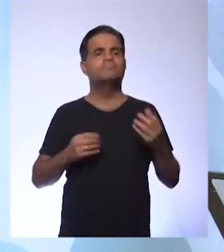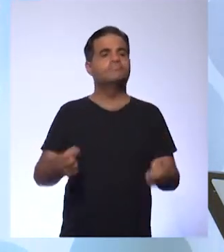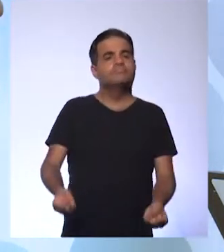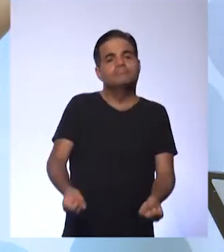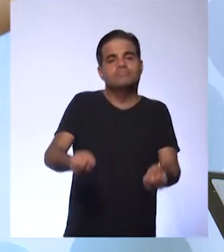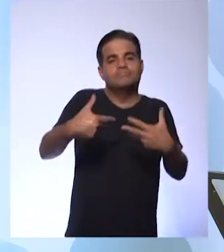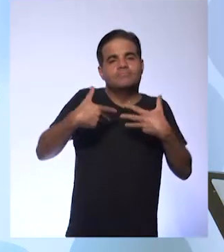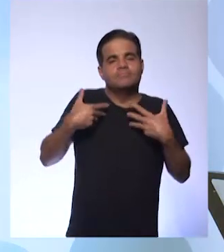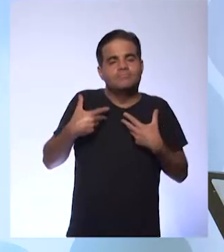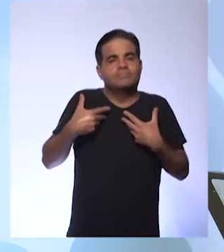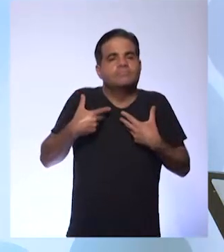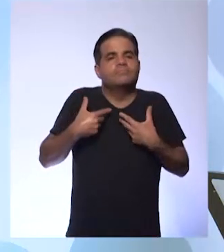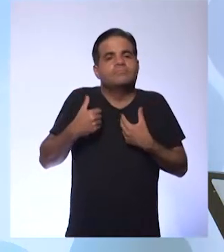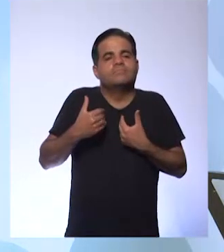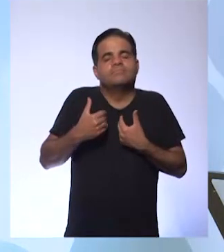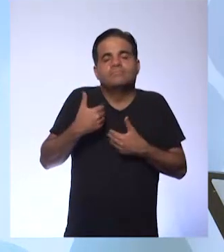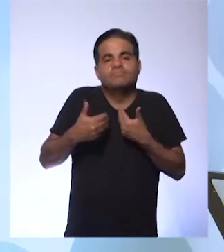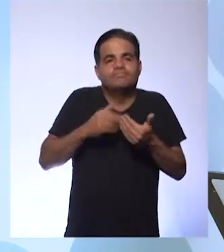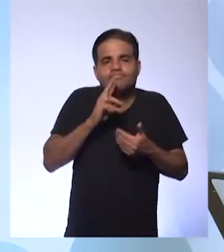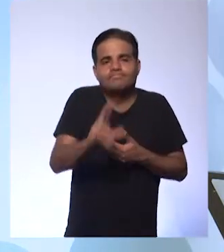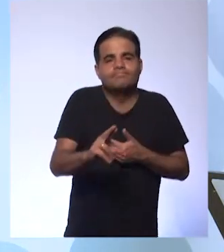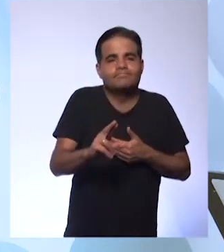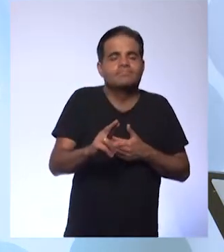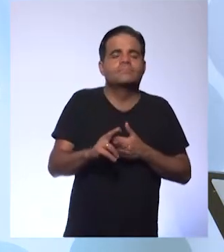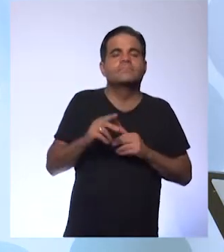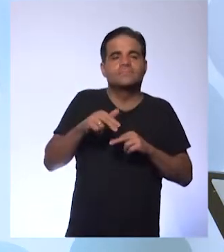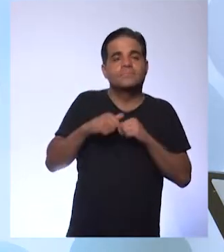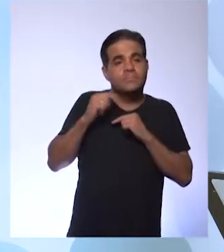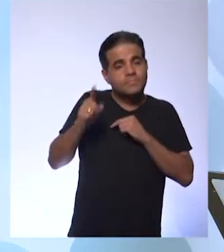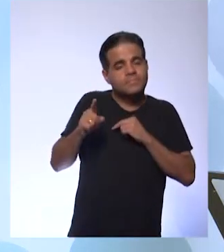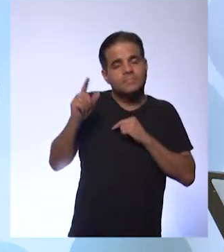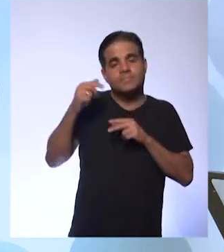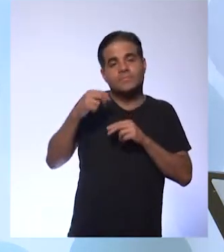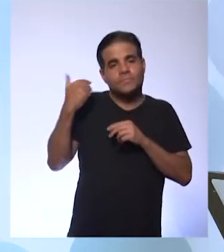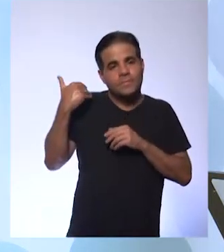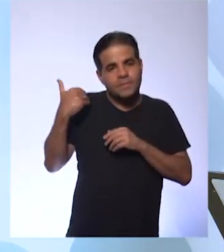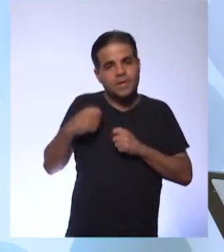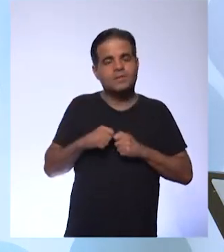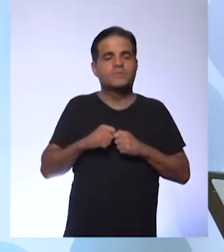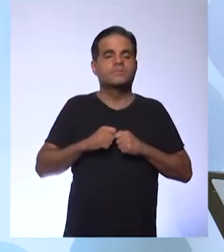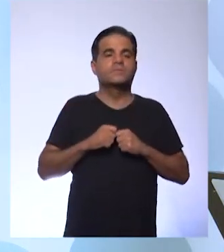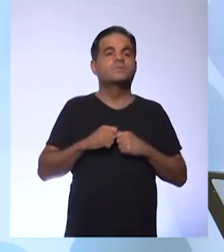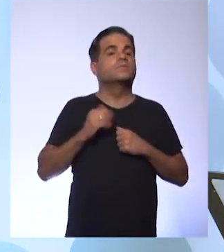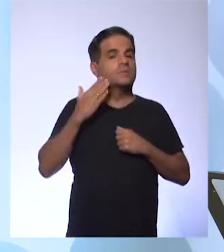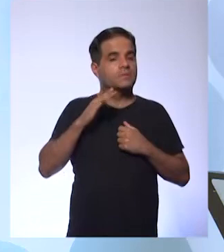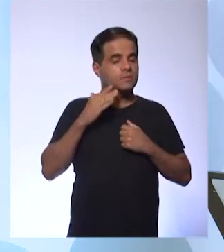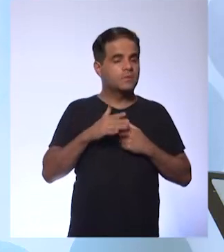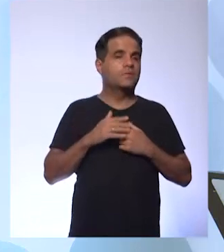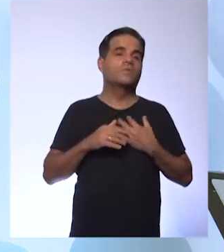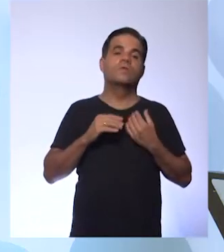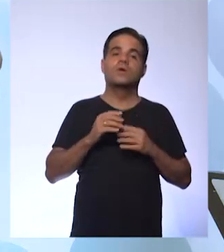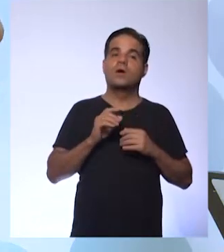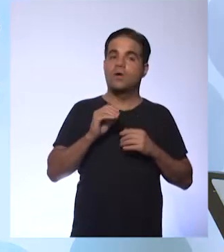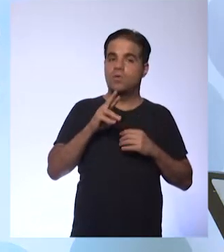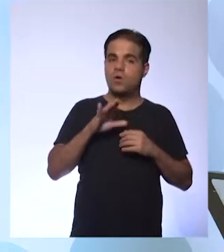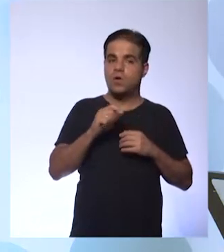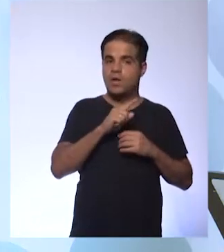dá a consequência por aquela causa lá que eu fiz. Entenderam? Então, a